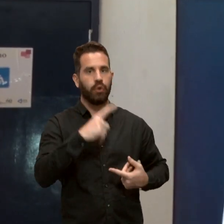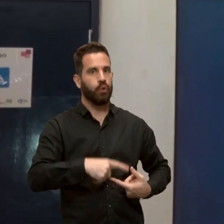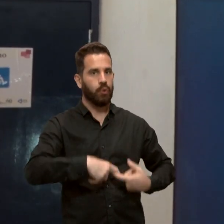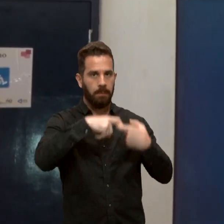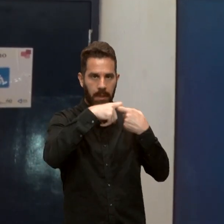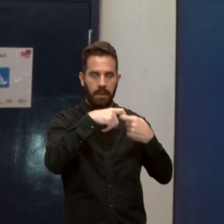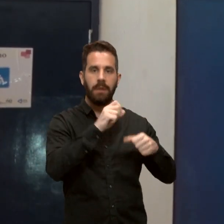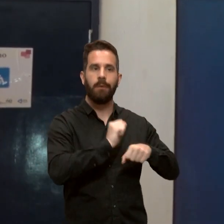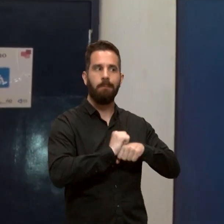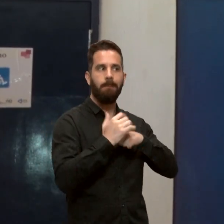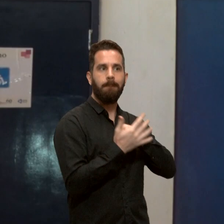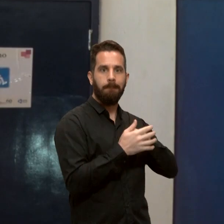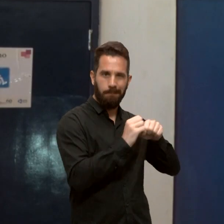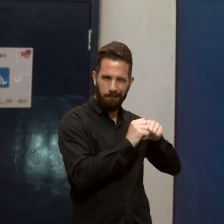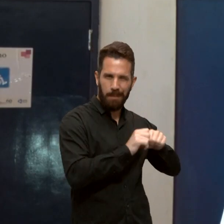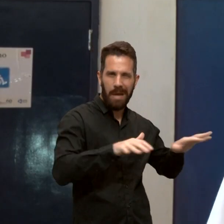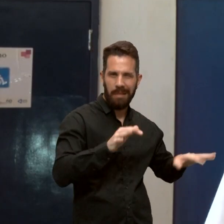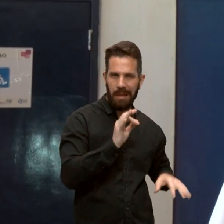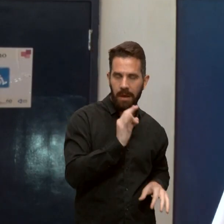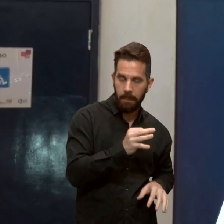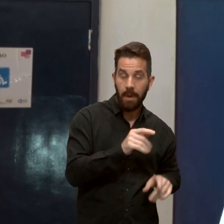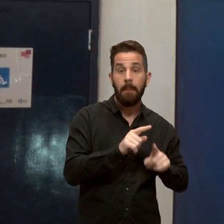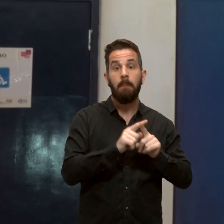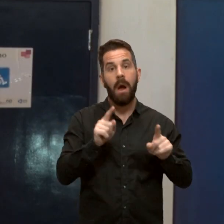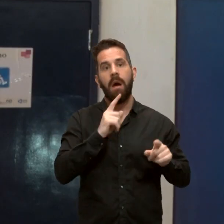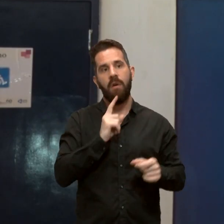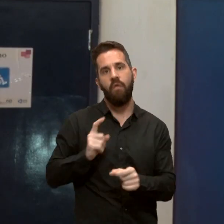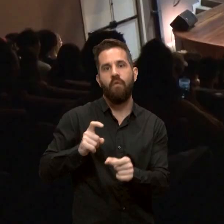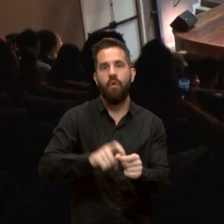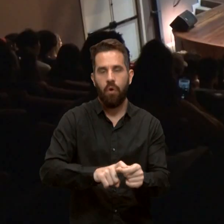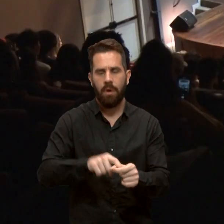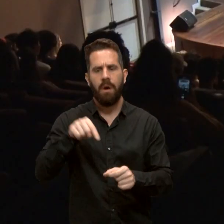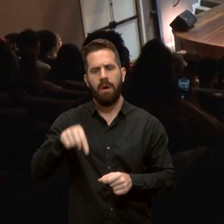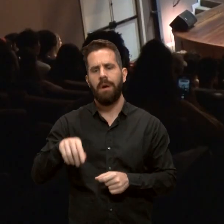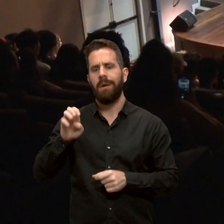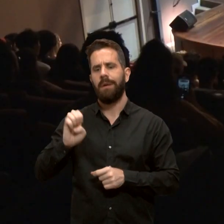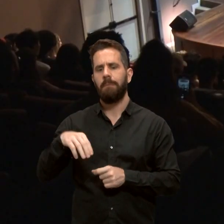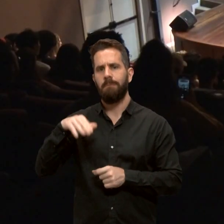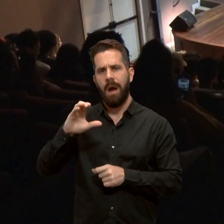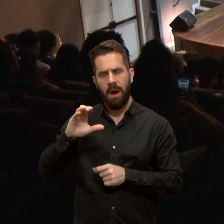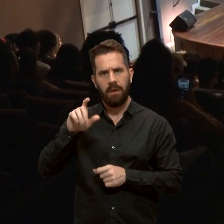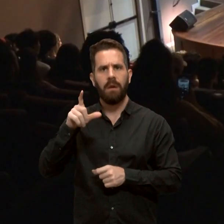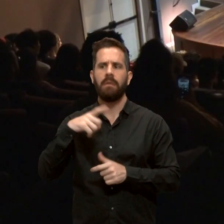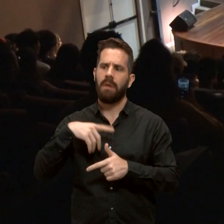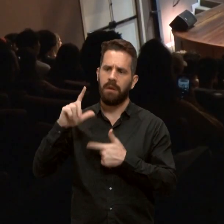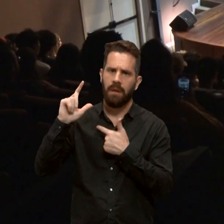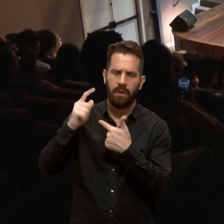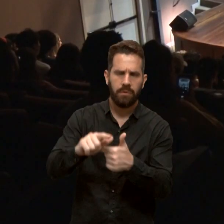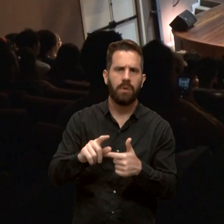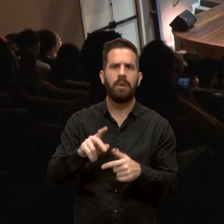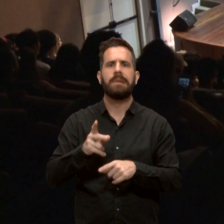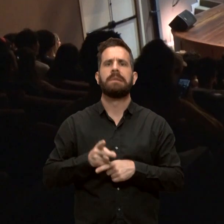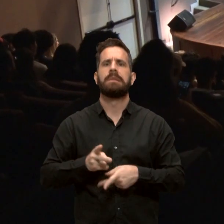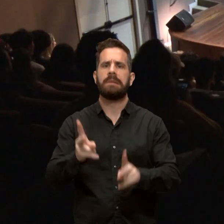estamos retornando. A Escola de Música tem uma tradição de eventos. Sempre fizemos o festival mais